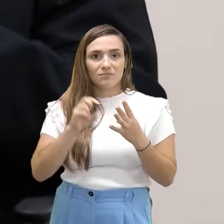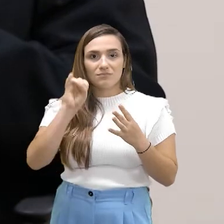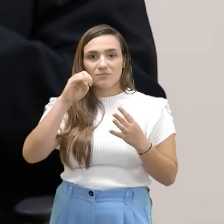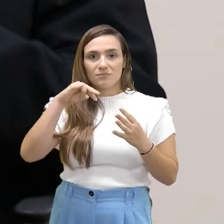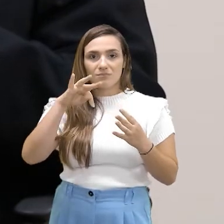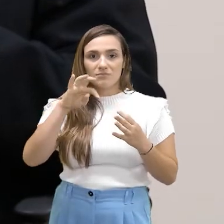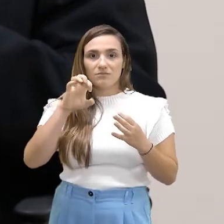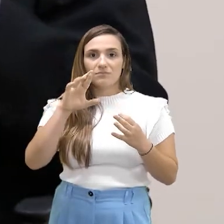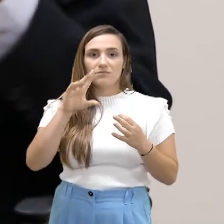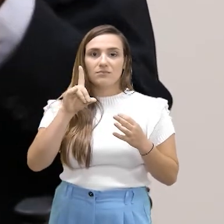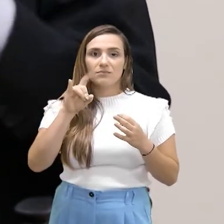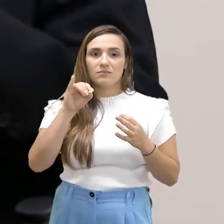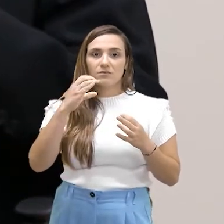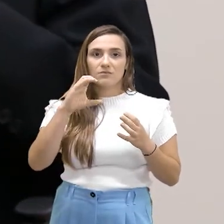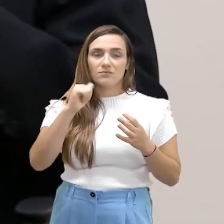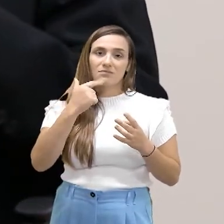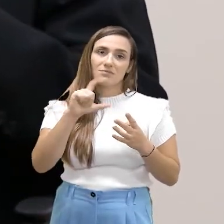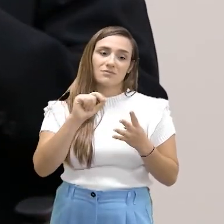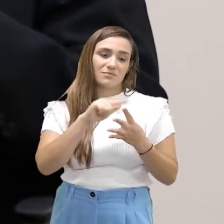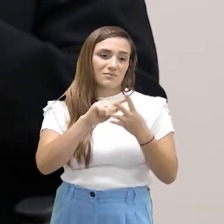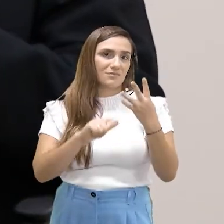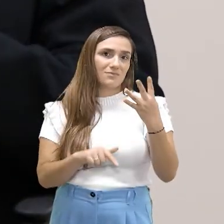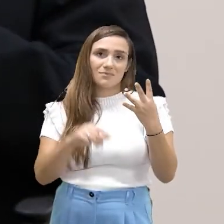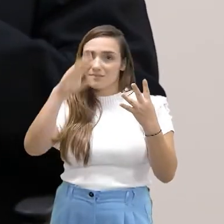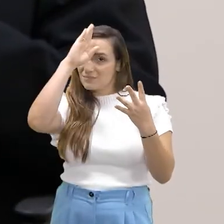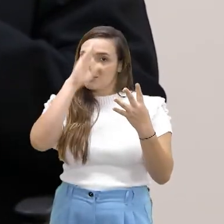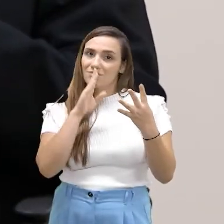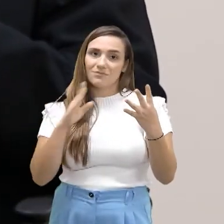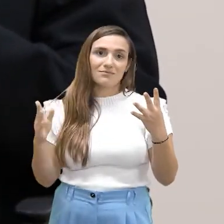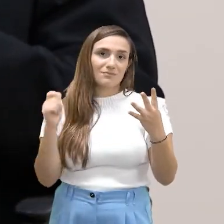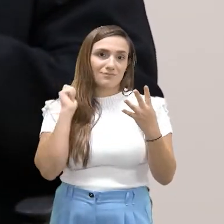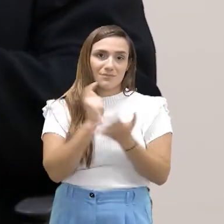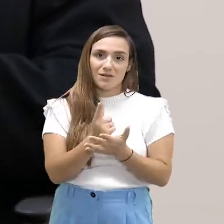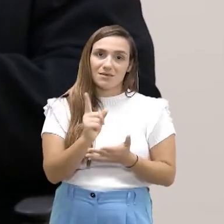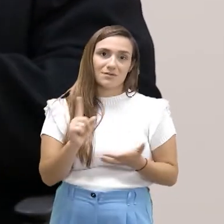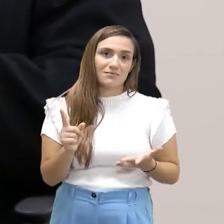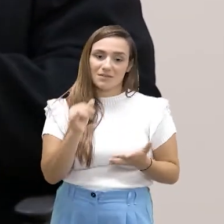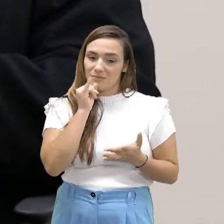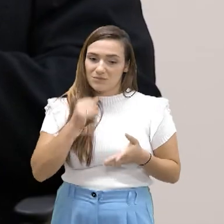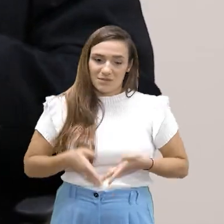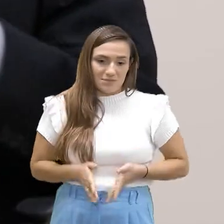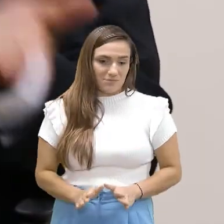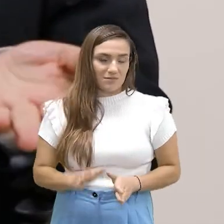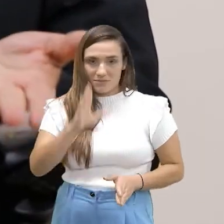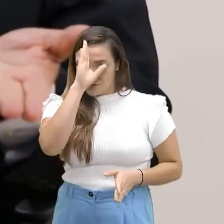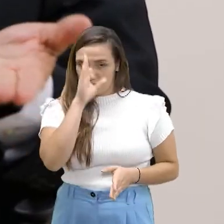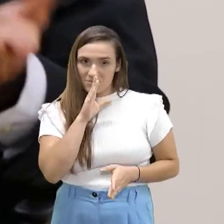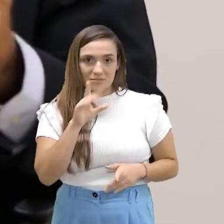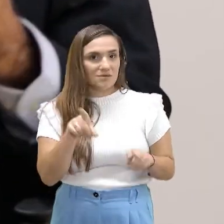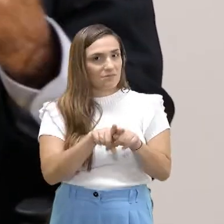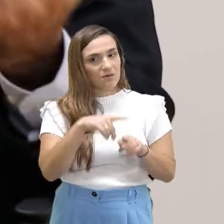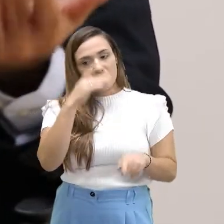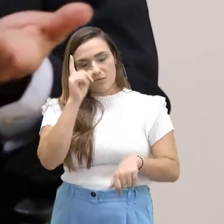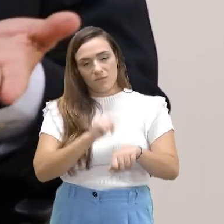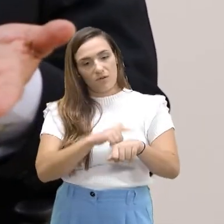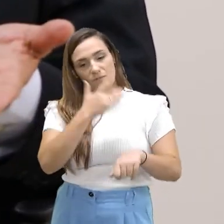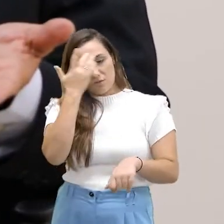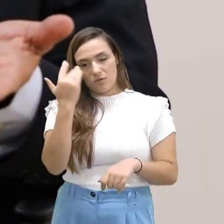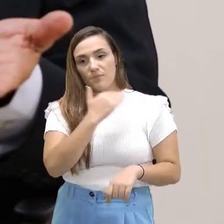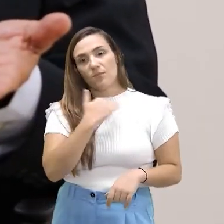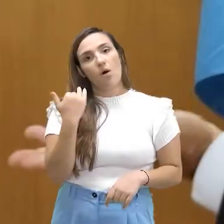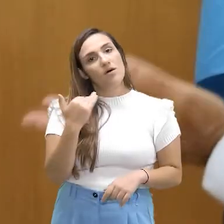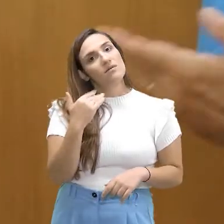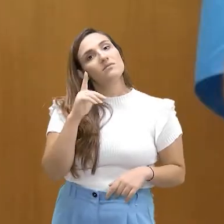Praticamente vive desses 3 atos. E a maioria desses atos são atos gratuitos, como o nascimento, o próprio